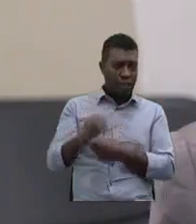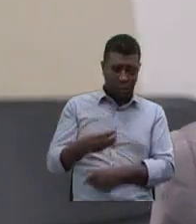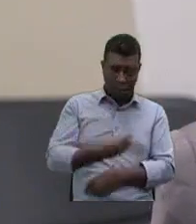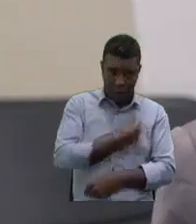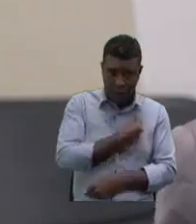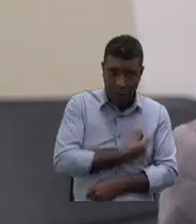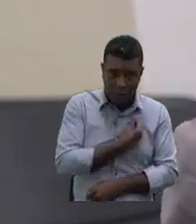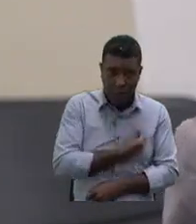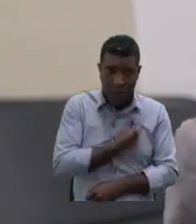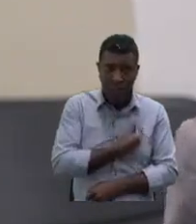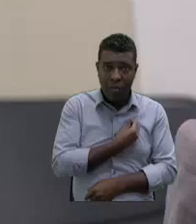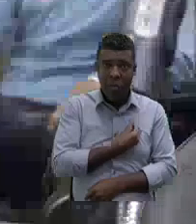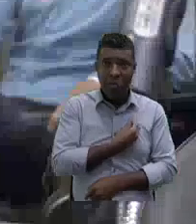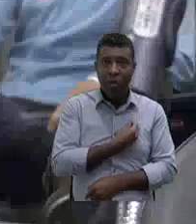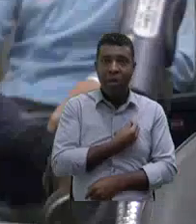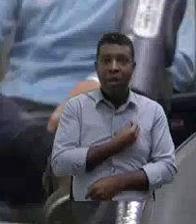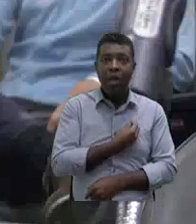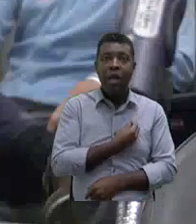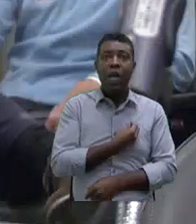entre um governo